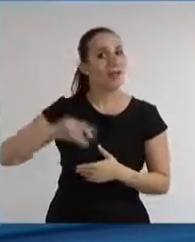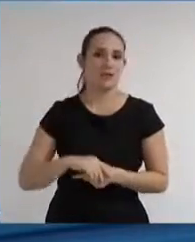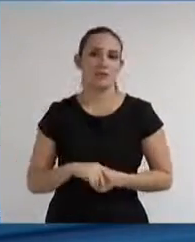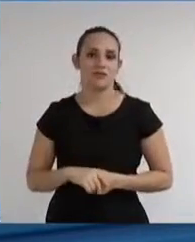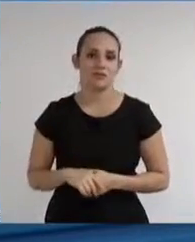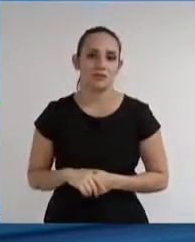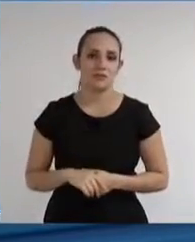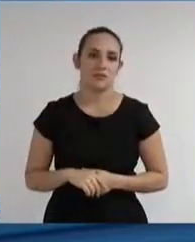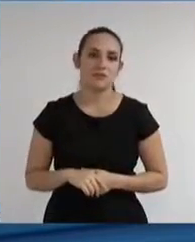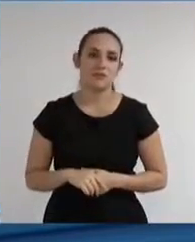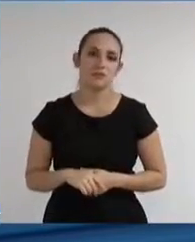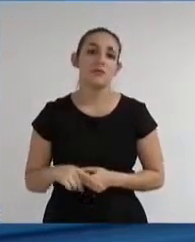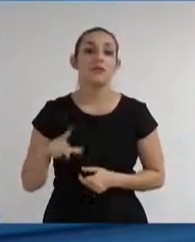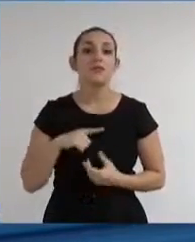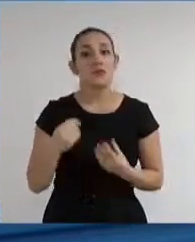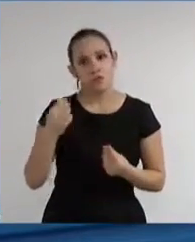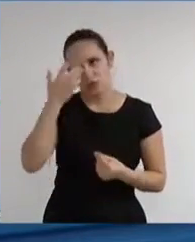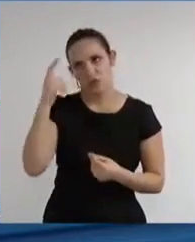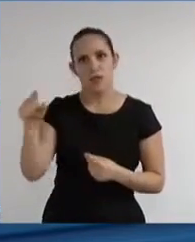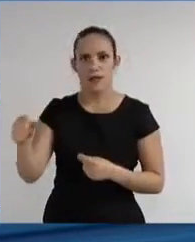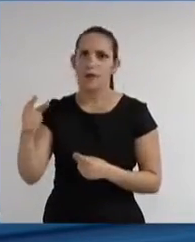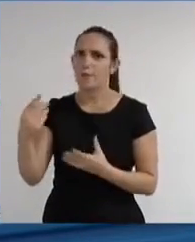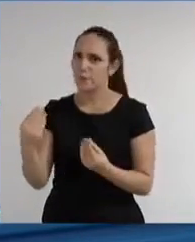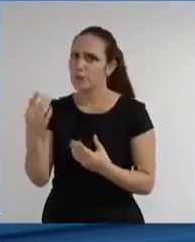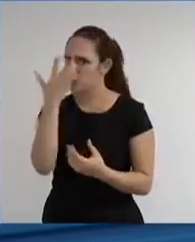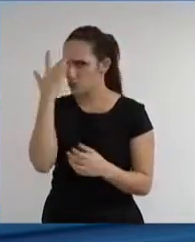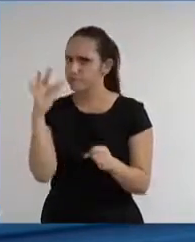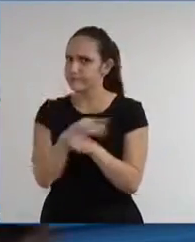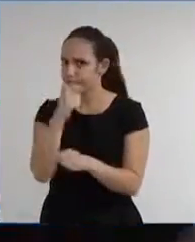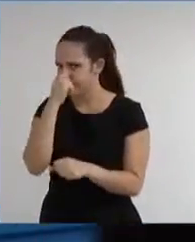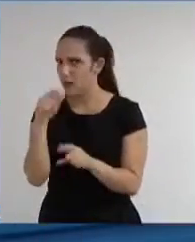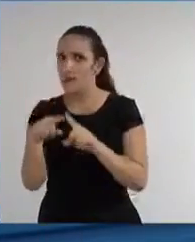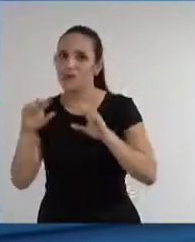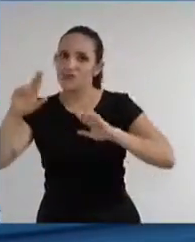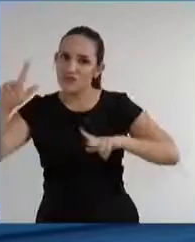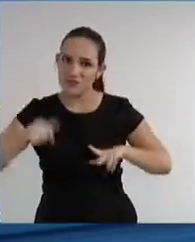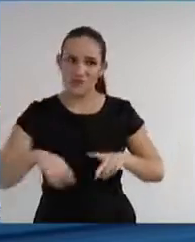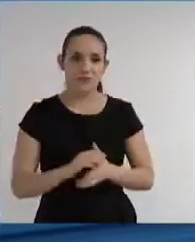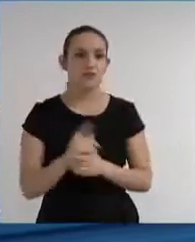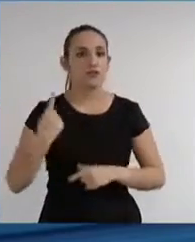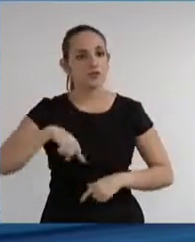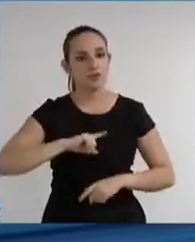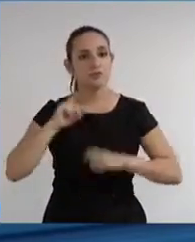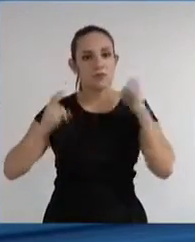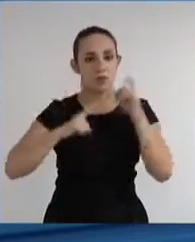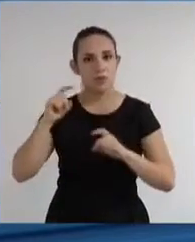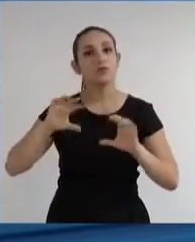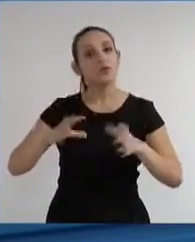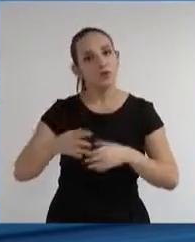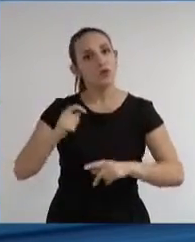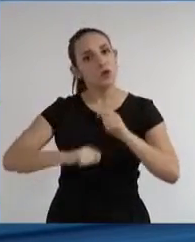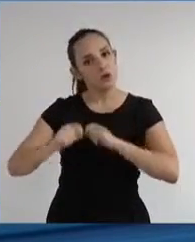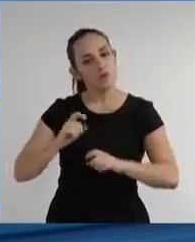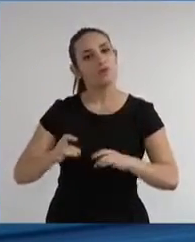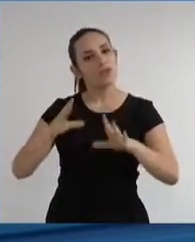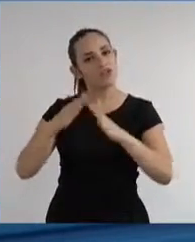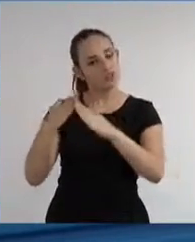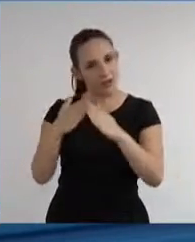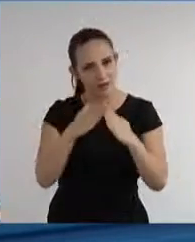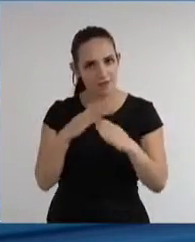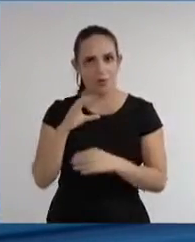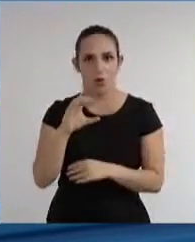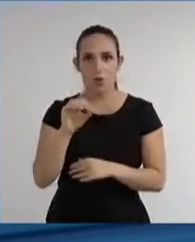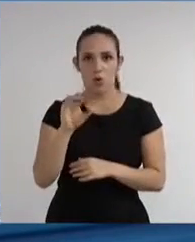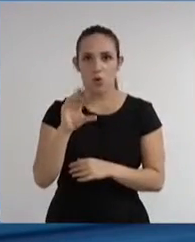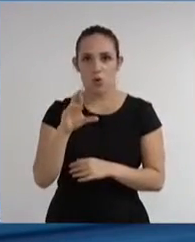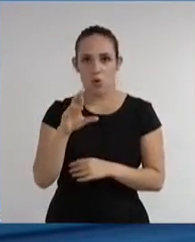muito populadas, enfim. Mas, assim, a preocupação hoje também do setor dos corretores de imóveis